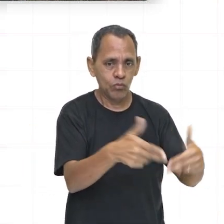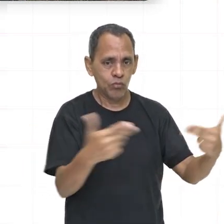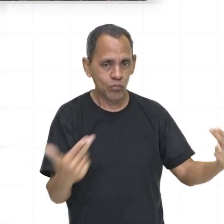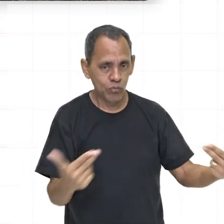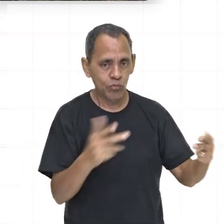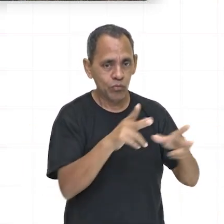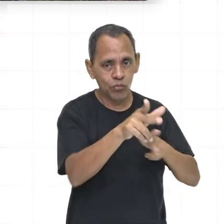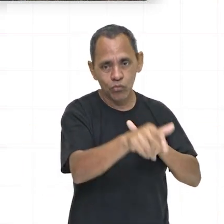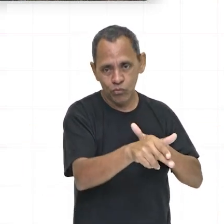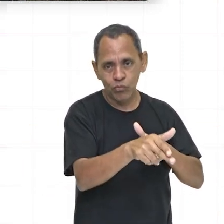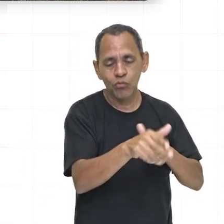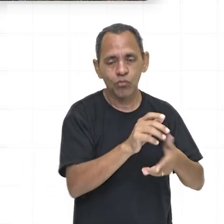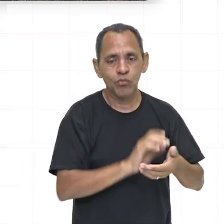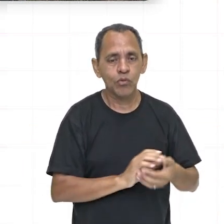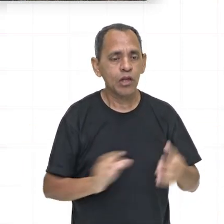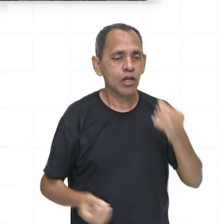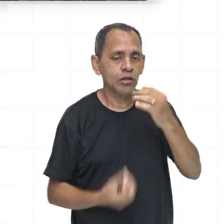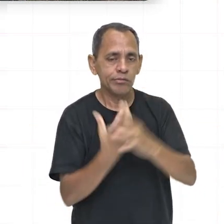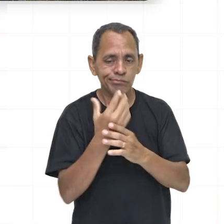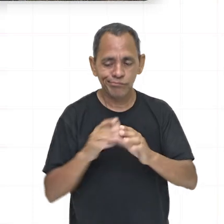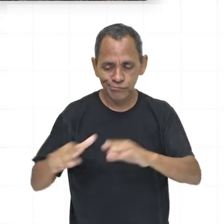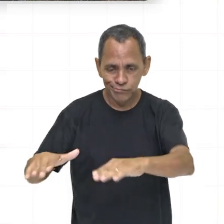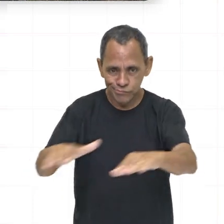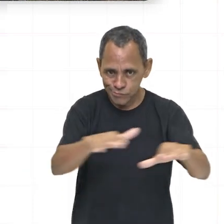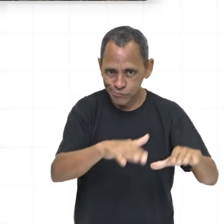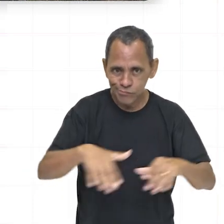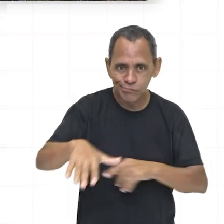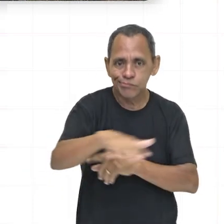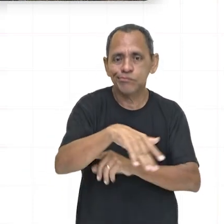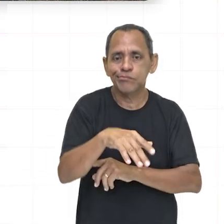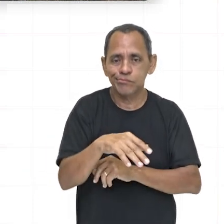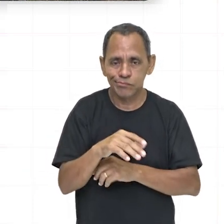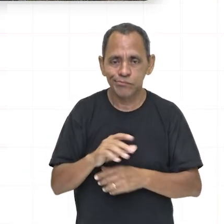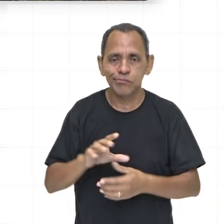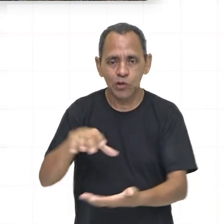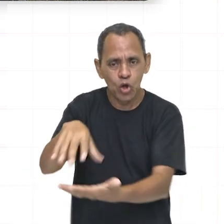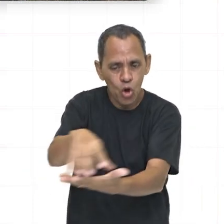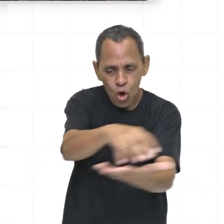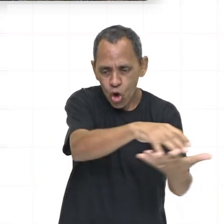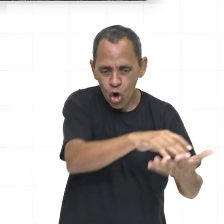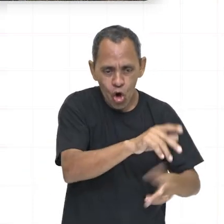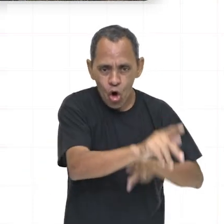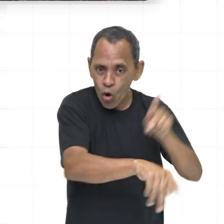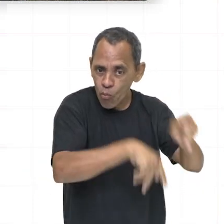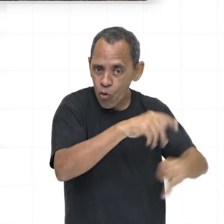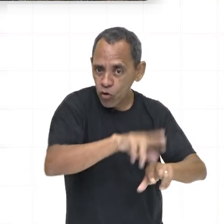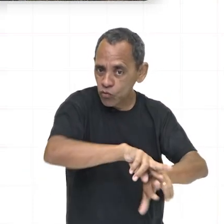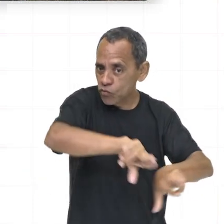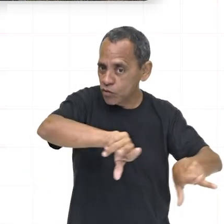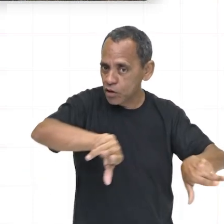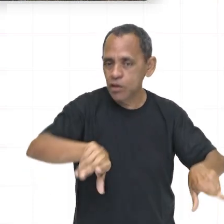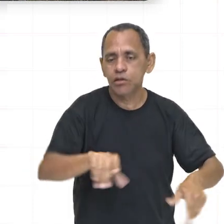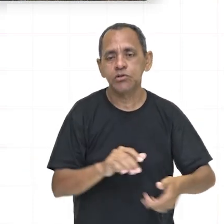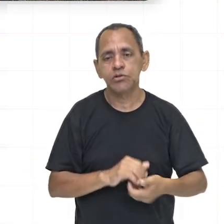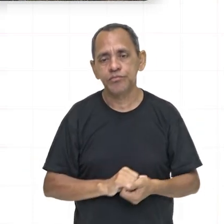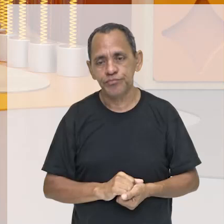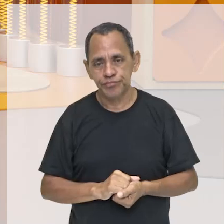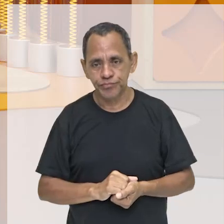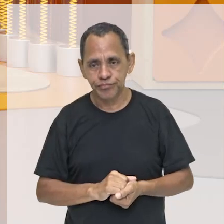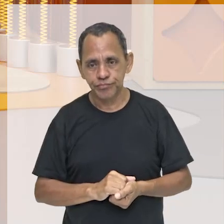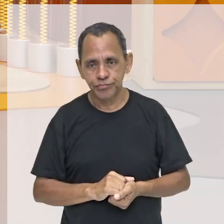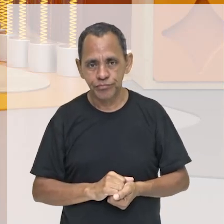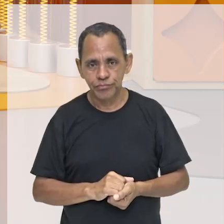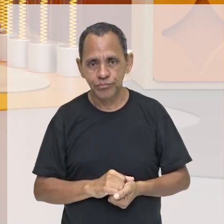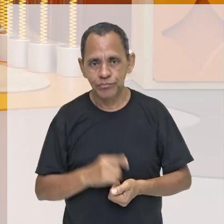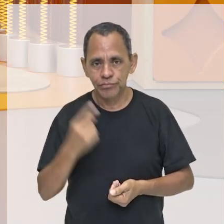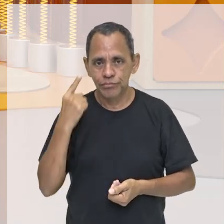grupos rivais, uma outra característica disso que eu acabei de falar para vocês. Então vamos lá, vamos dar uma olhada